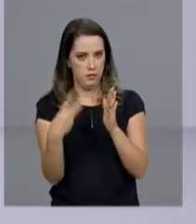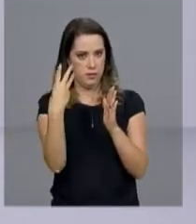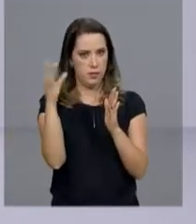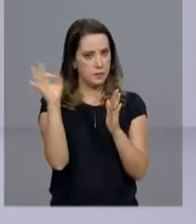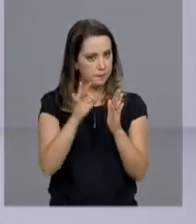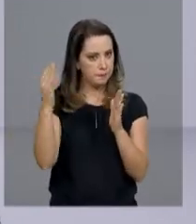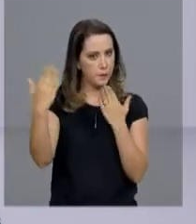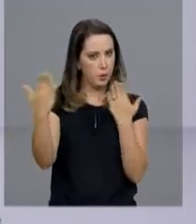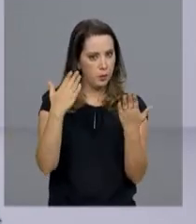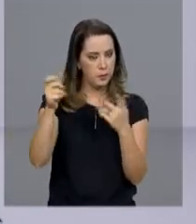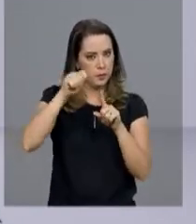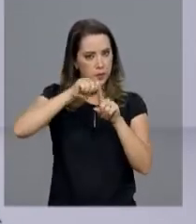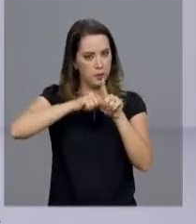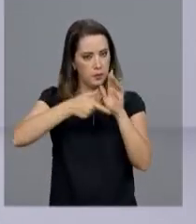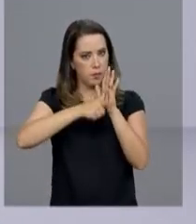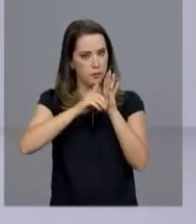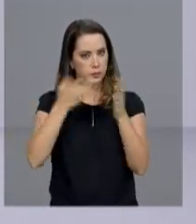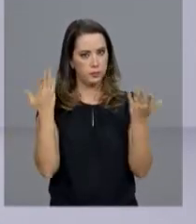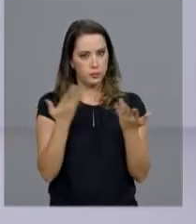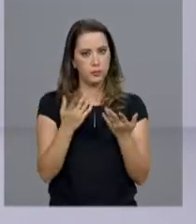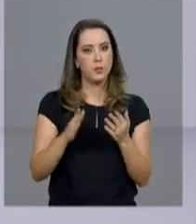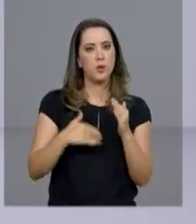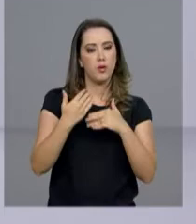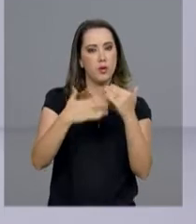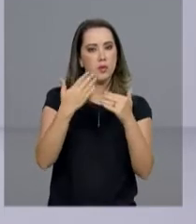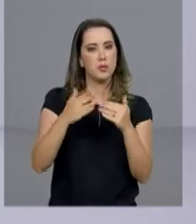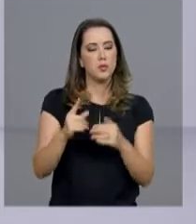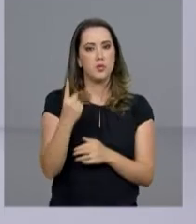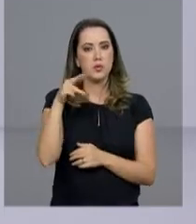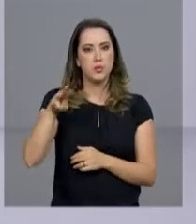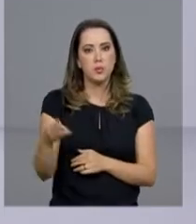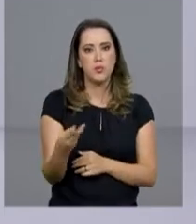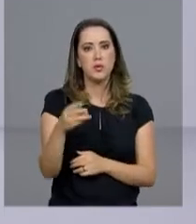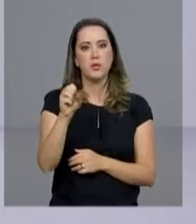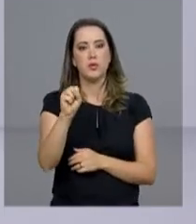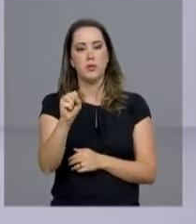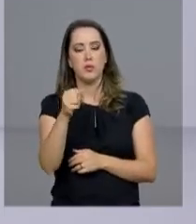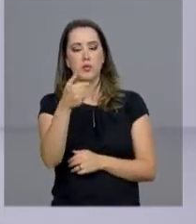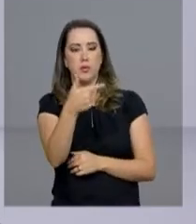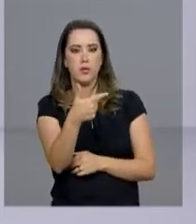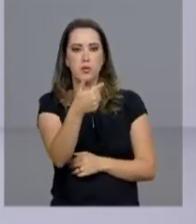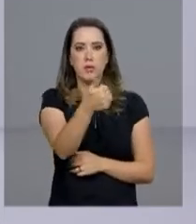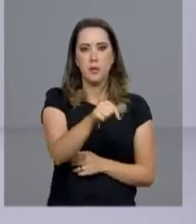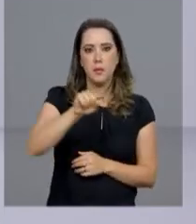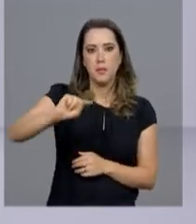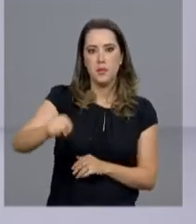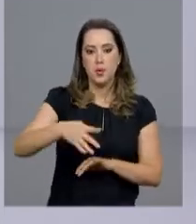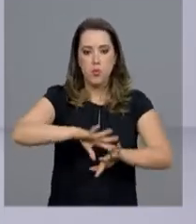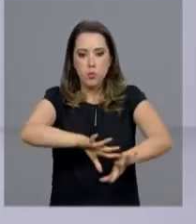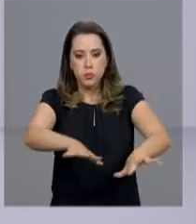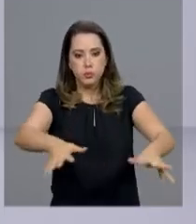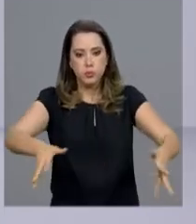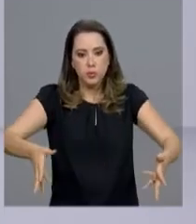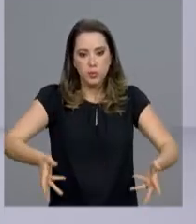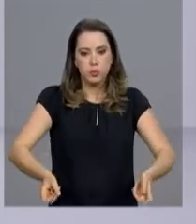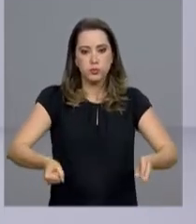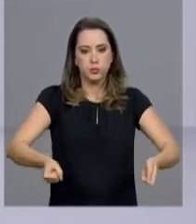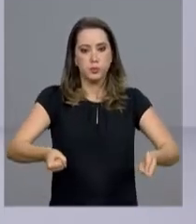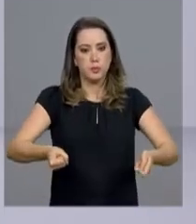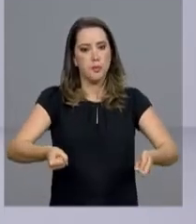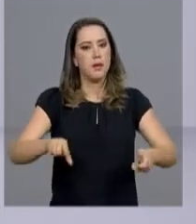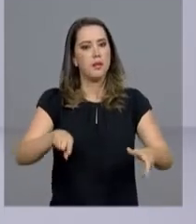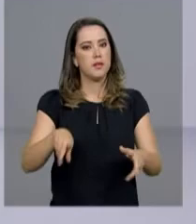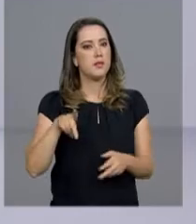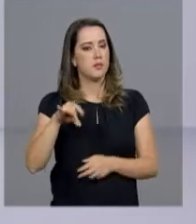produzidos 1 milhão oitocentos e vinte e um mil barris por dia à produção do pré-sal correspondeu a 55,1 por cento